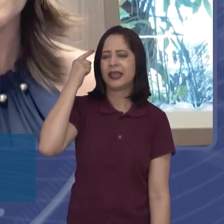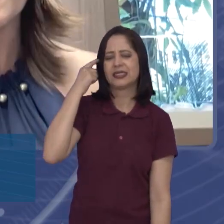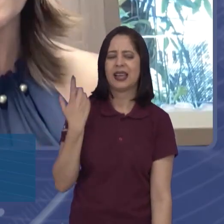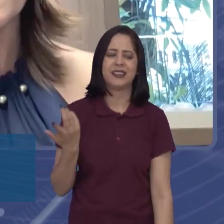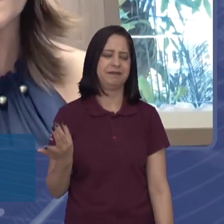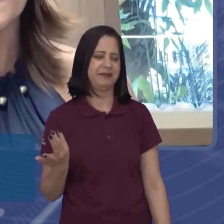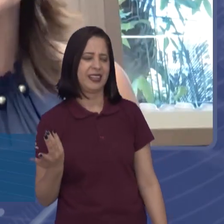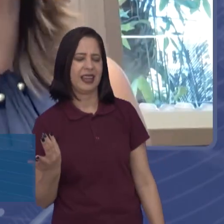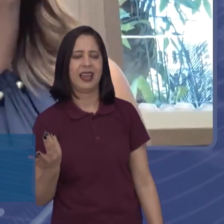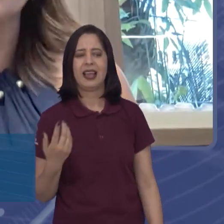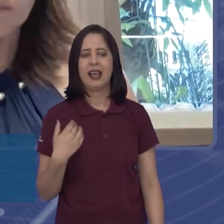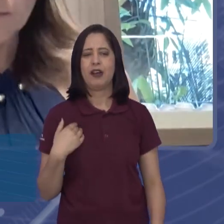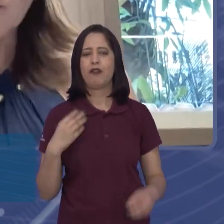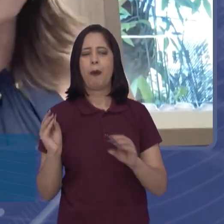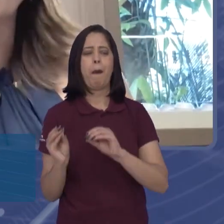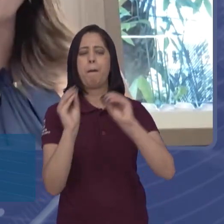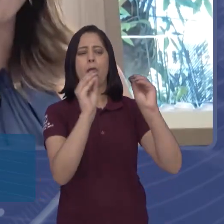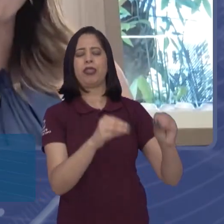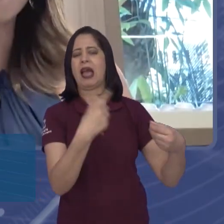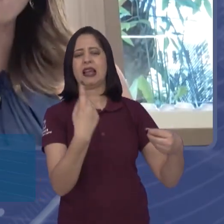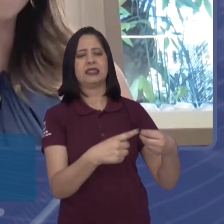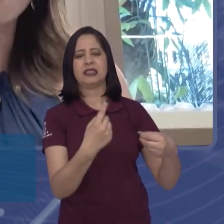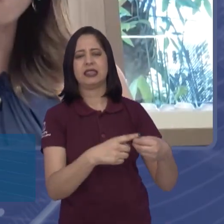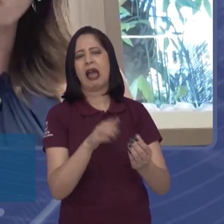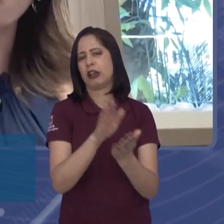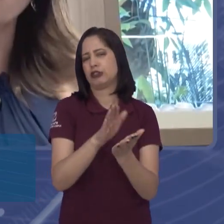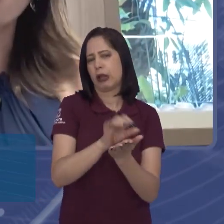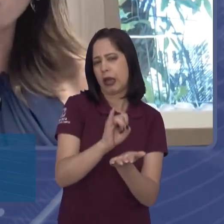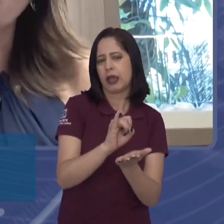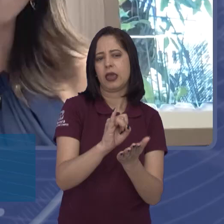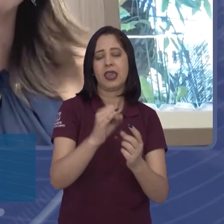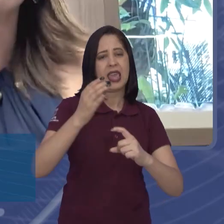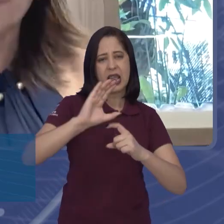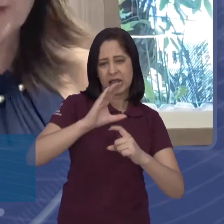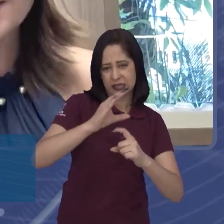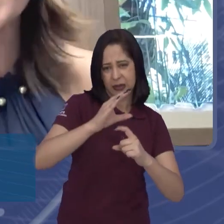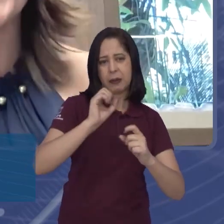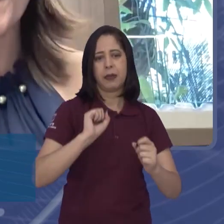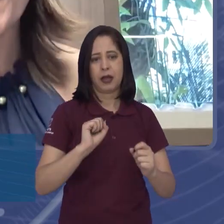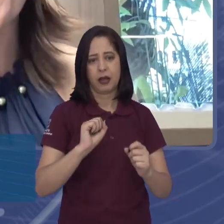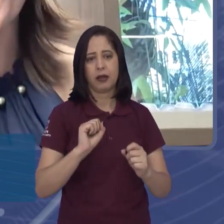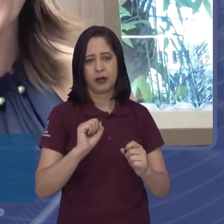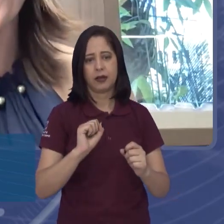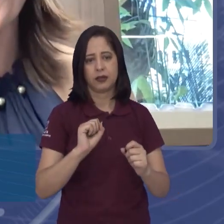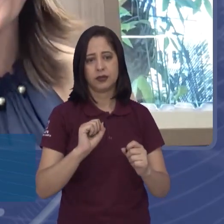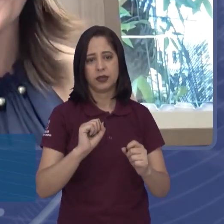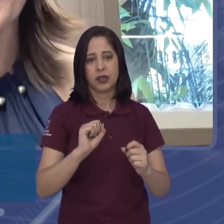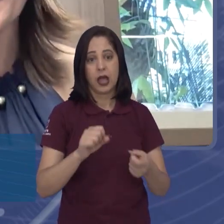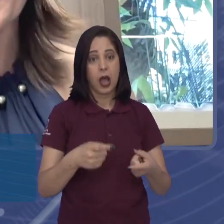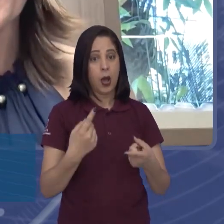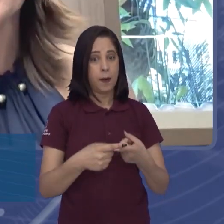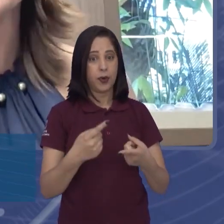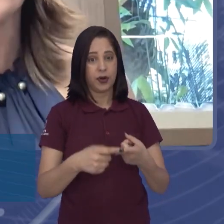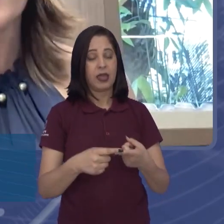procurar outras cidades? Eu falo que da região mesmo, Jacareí, Caçapava, já estão procurando, né? Mas sim, que essa